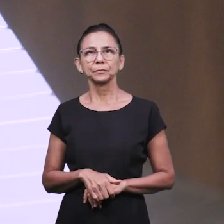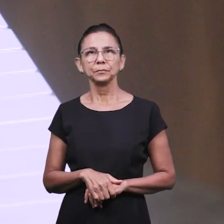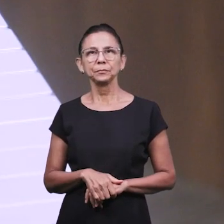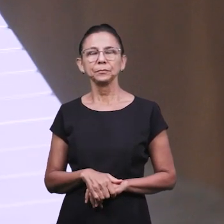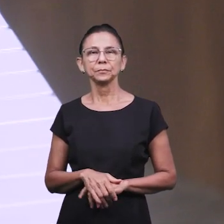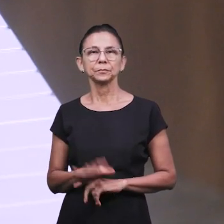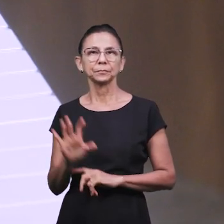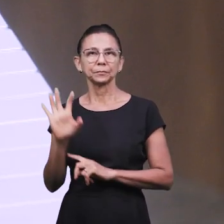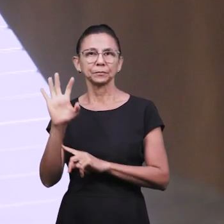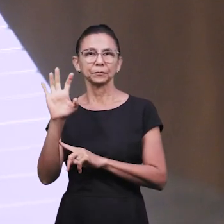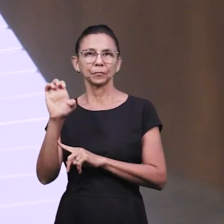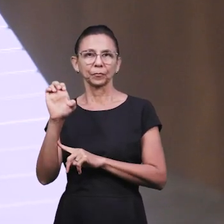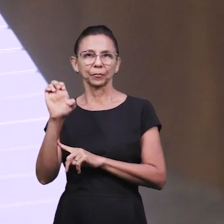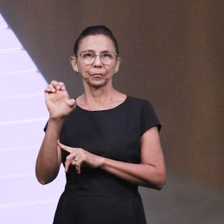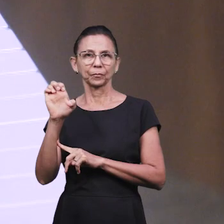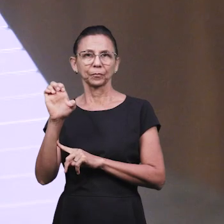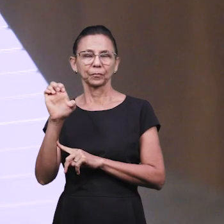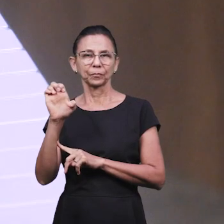E,